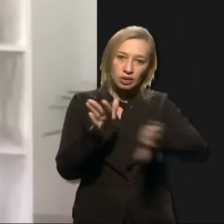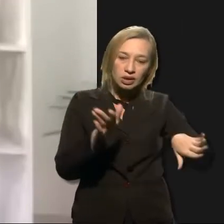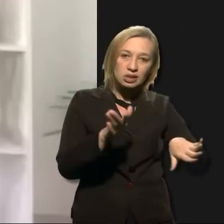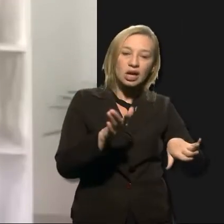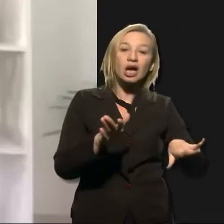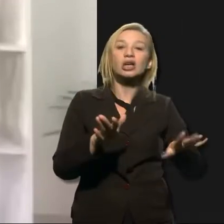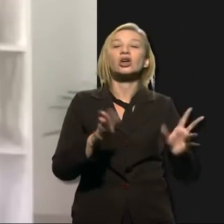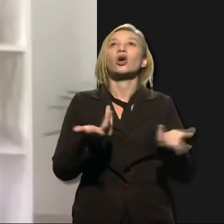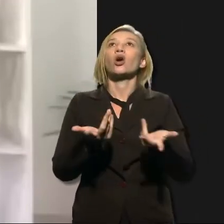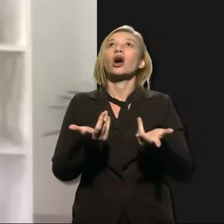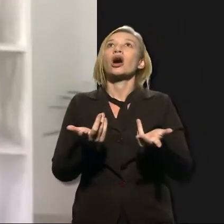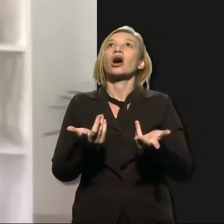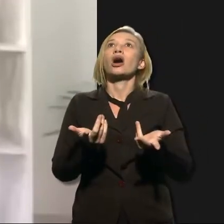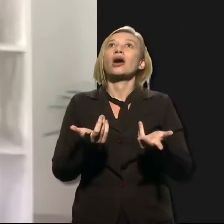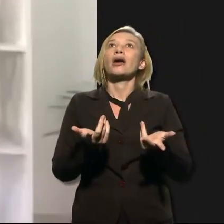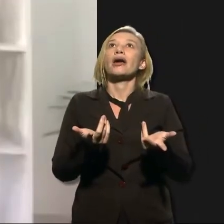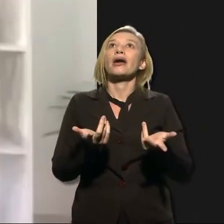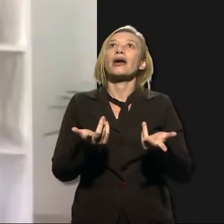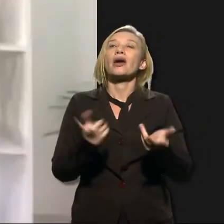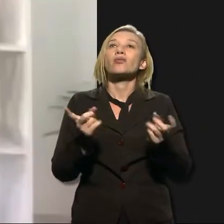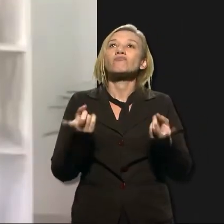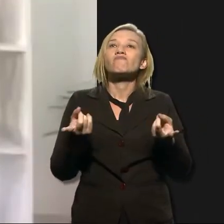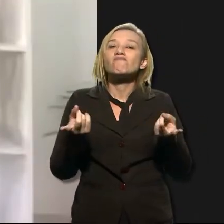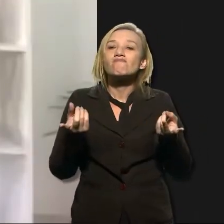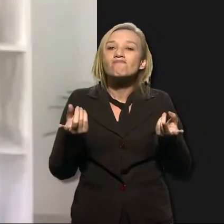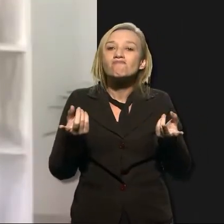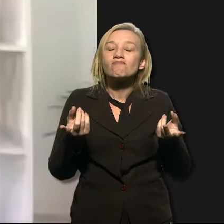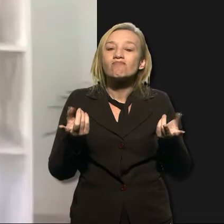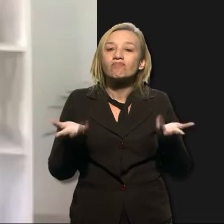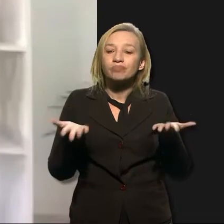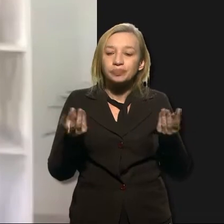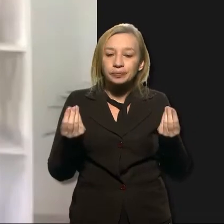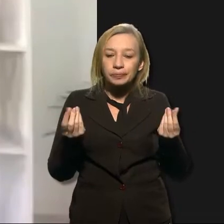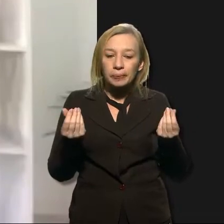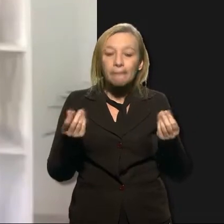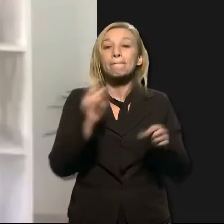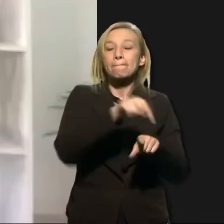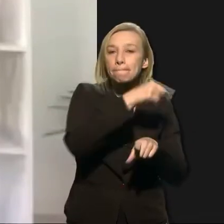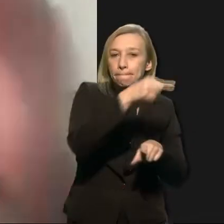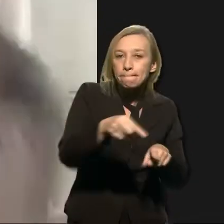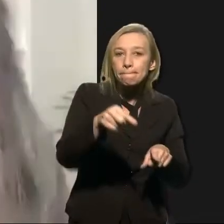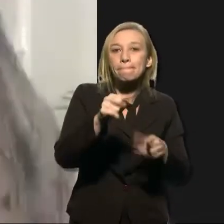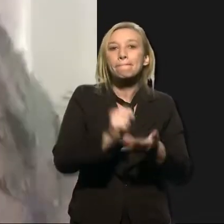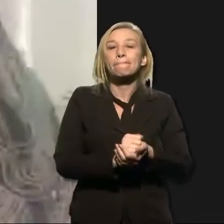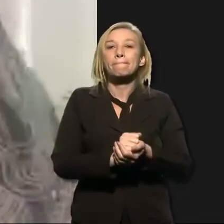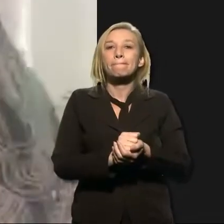lei importantíssimos passaram, inclusive no que tange aí